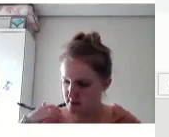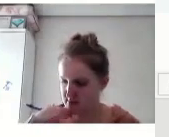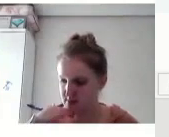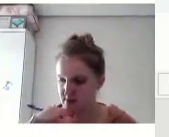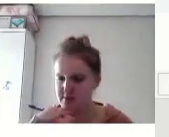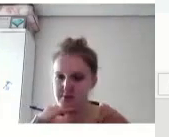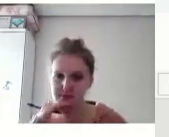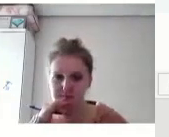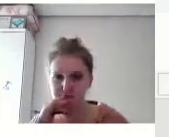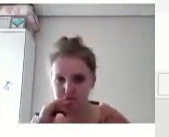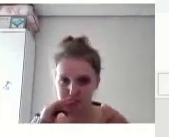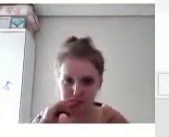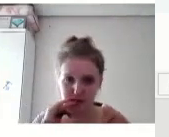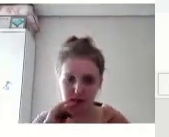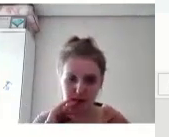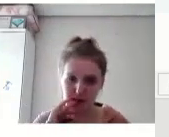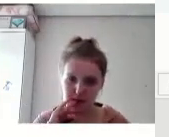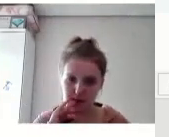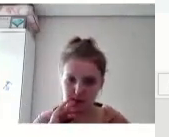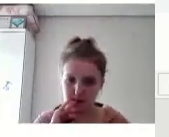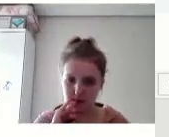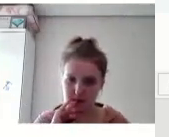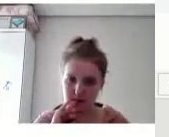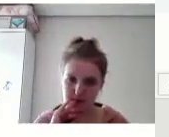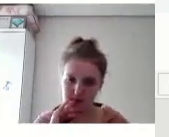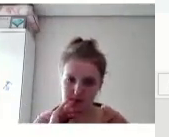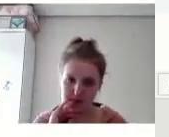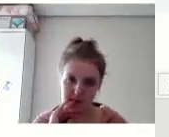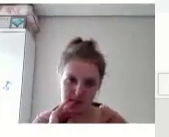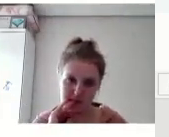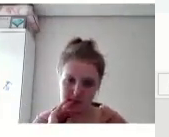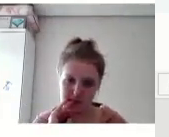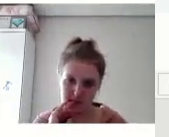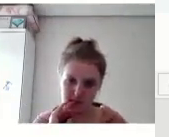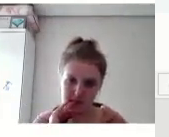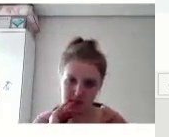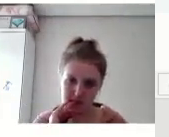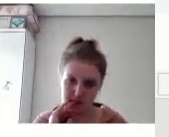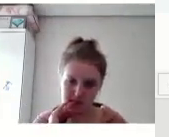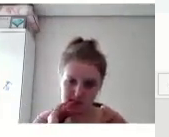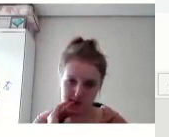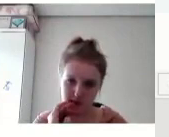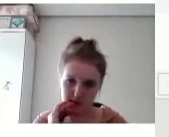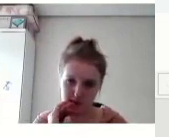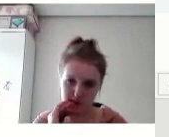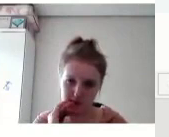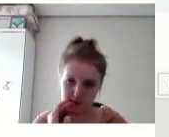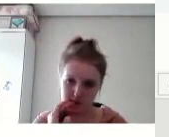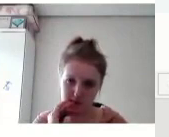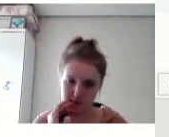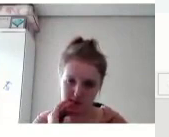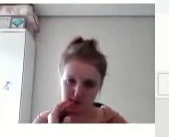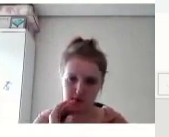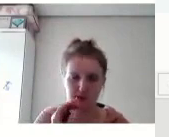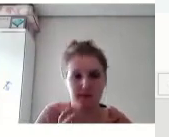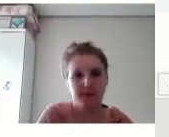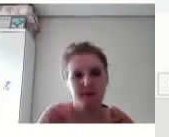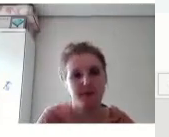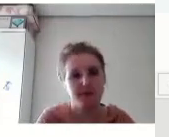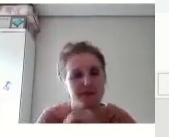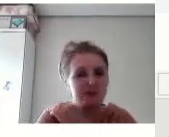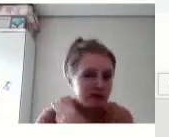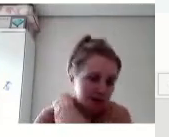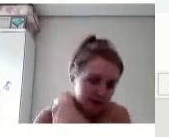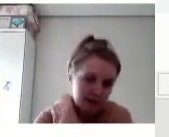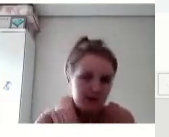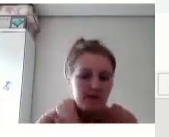O psi-estrela ponto, ou seja, a derivada parcial relativa ao tempo do psi-estrela não aparece. Então, significa que del L de psi-estrela